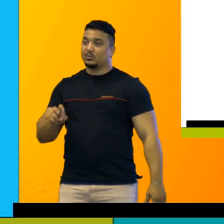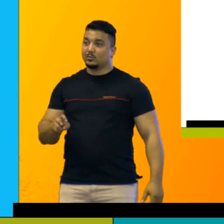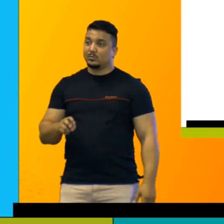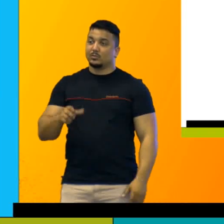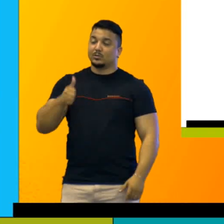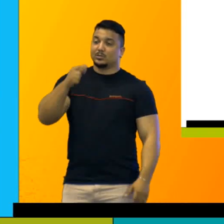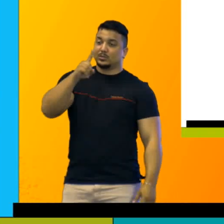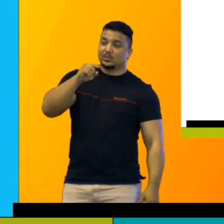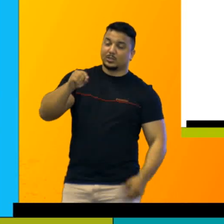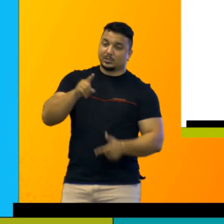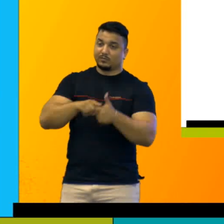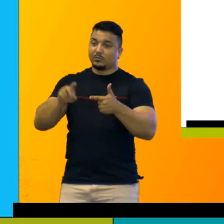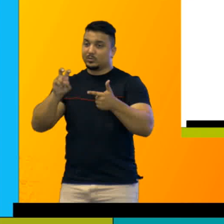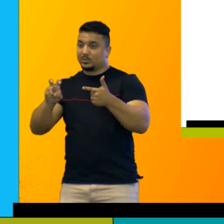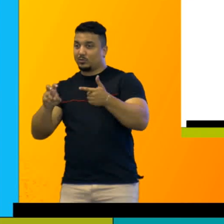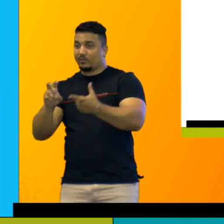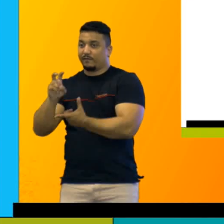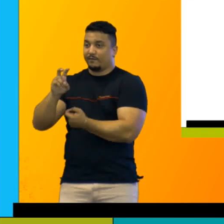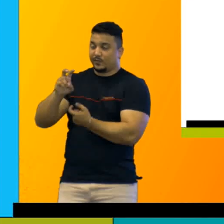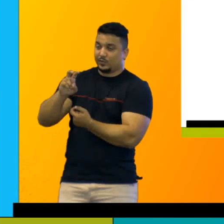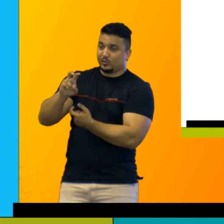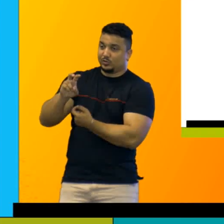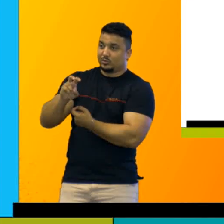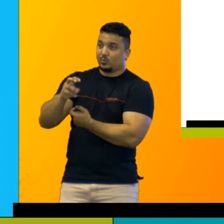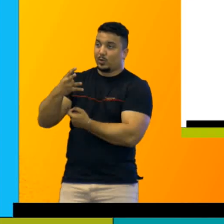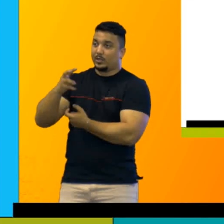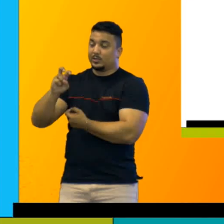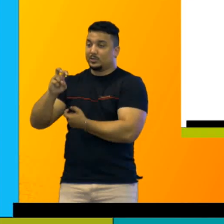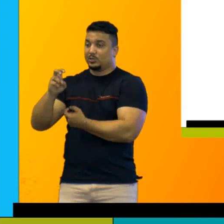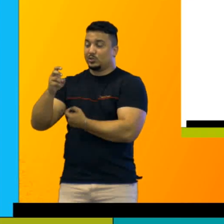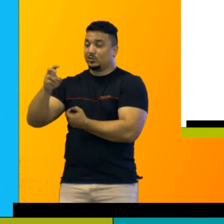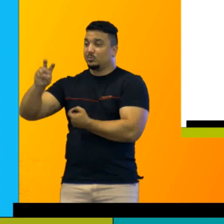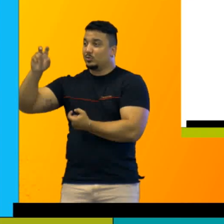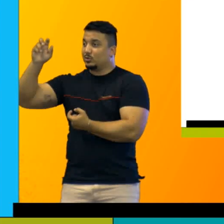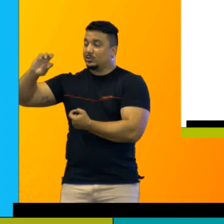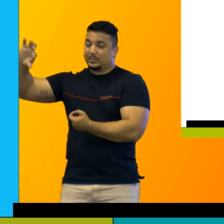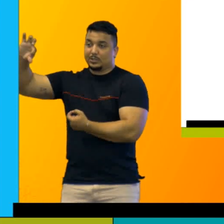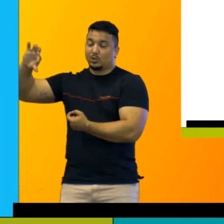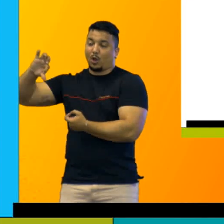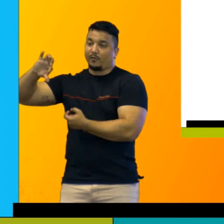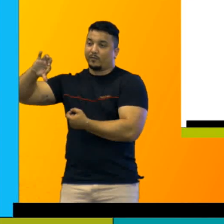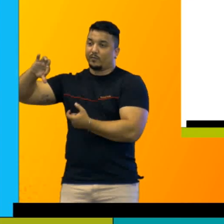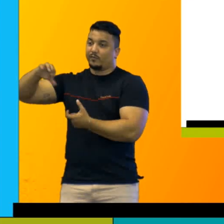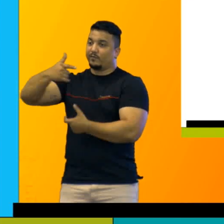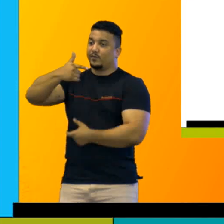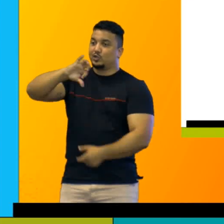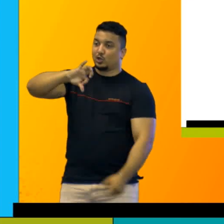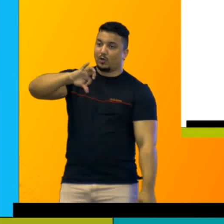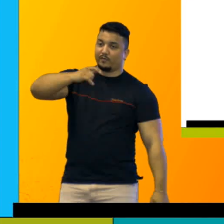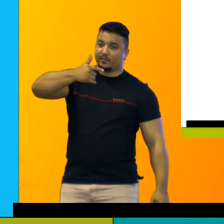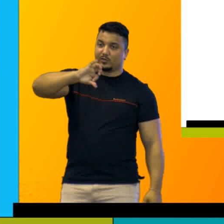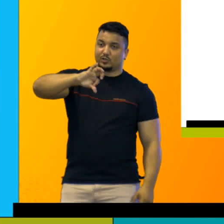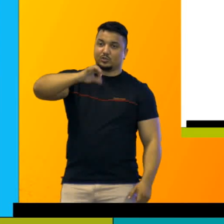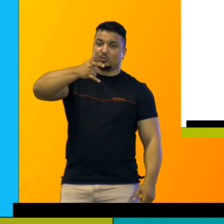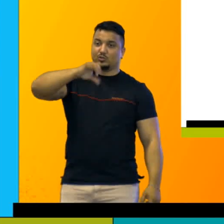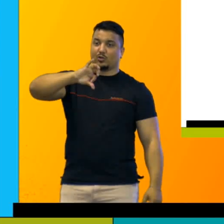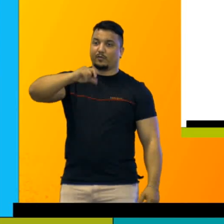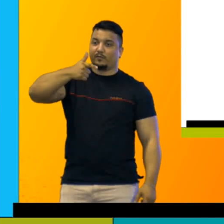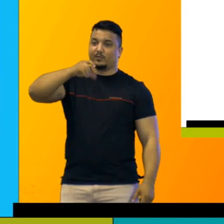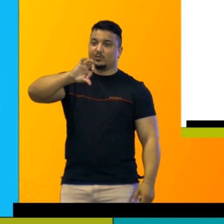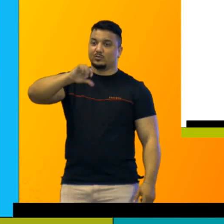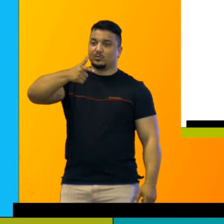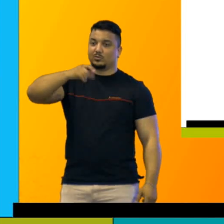100 dividido por 5 dá 20. 45 dividido por 5 dá 9. 20 mais 9, 29. Pronto,